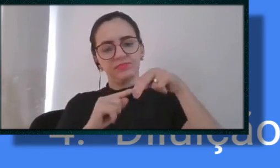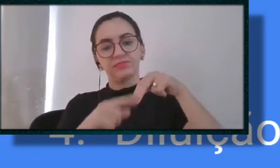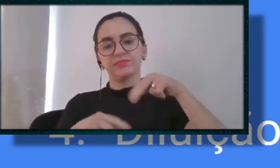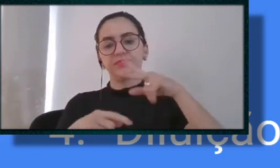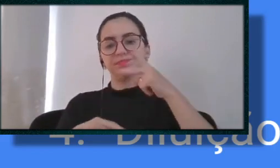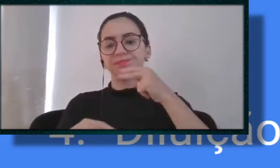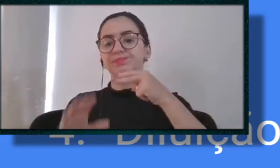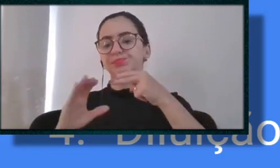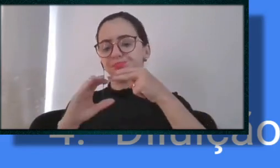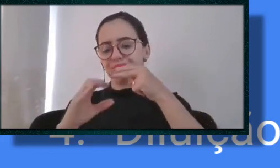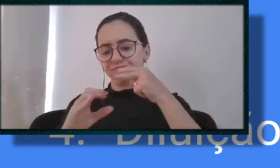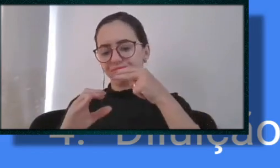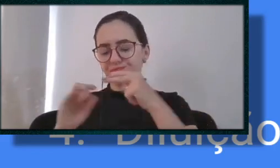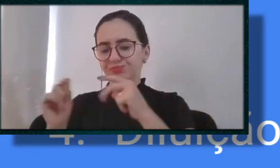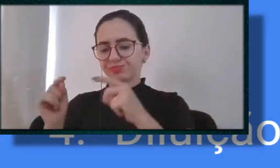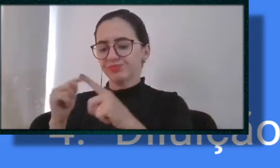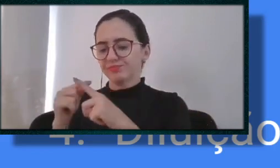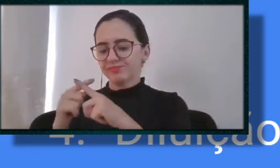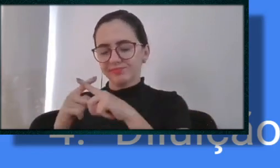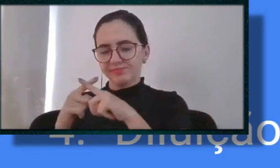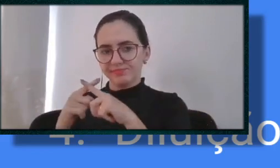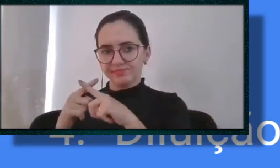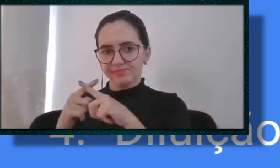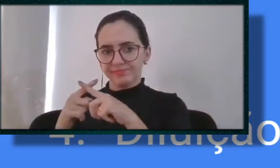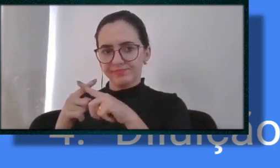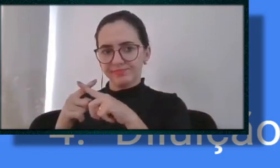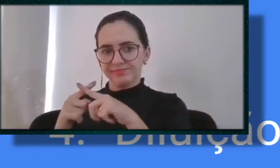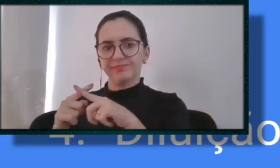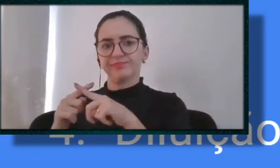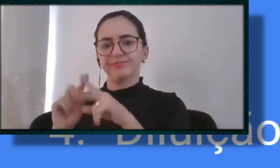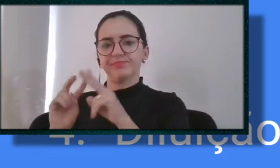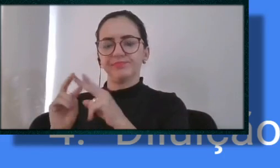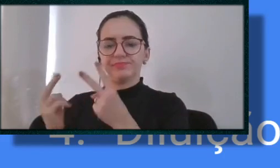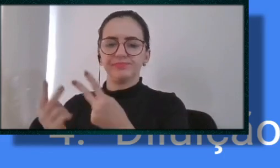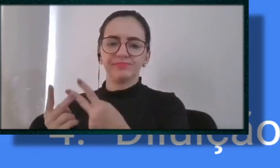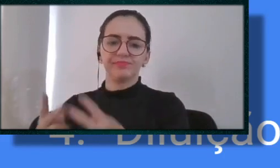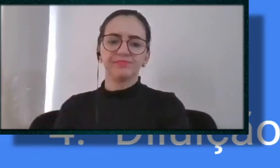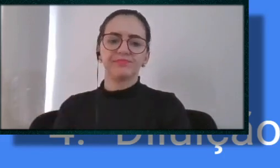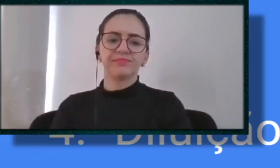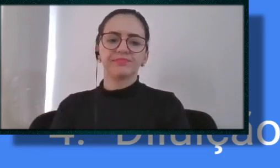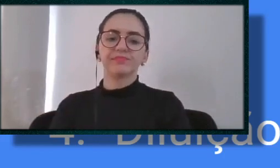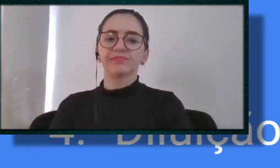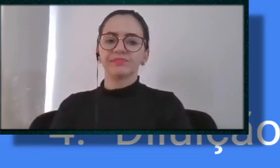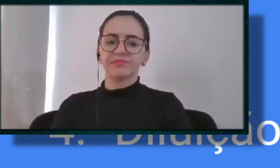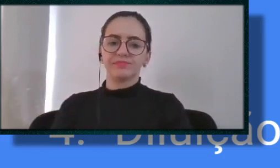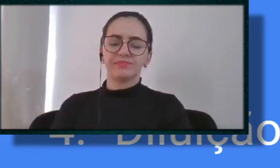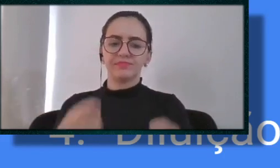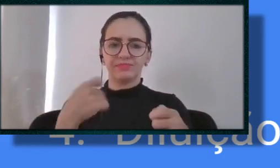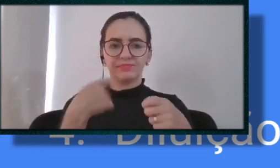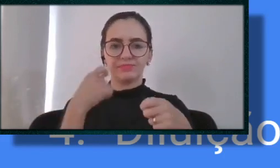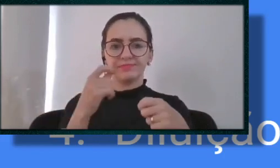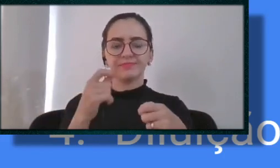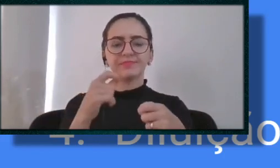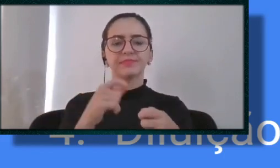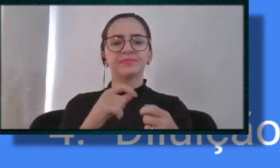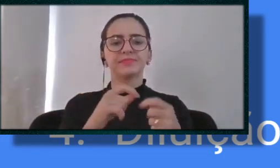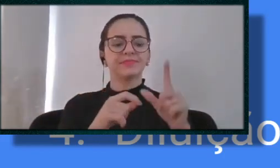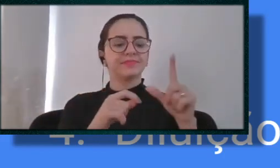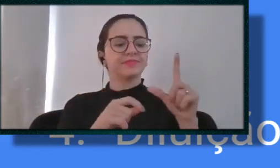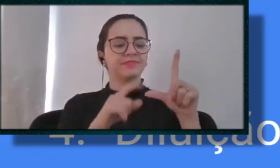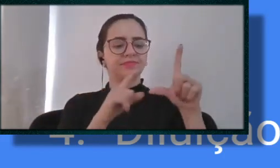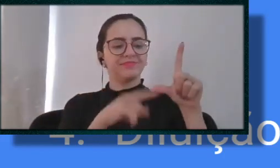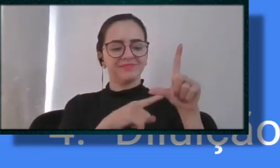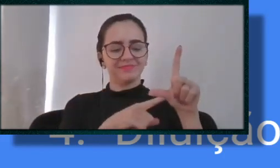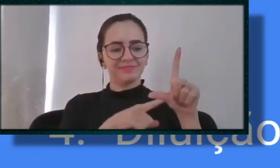Sendo que há necessidade aqui de a gente fazer a conversão do volume para litro. Tá? E aí, observa que eu fiz